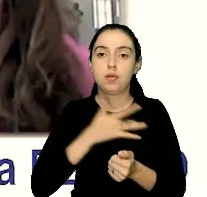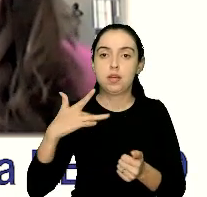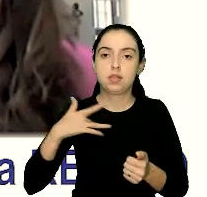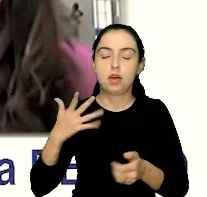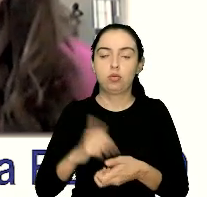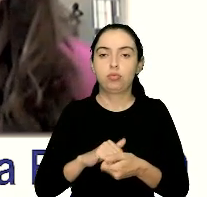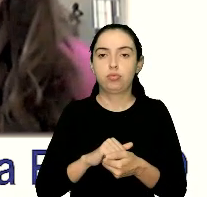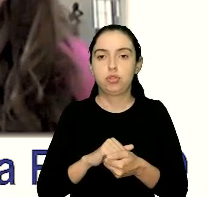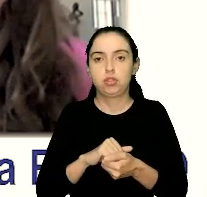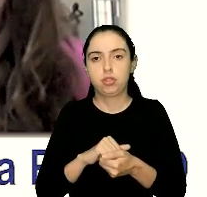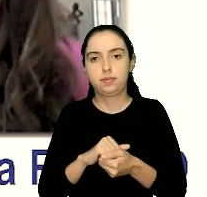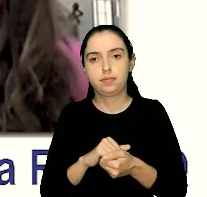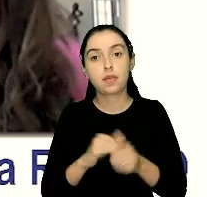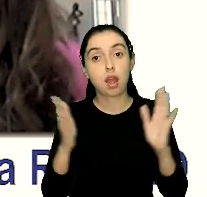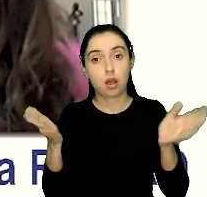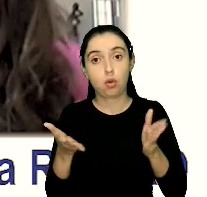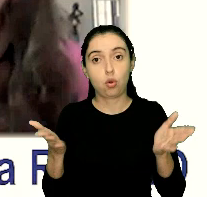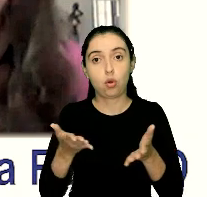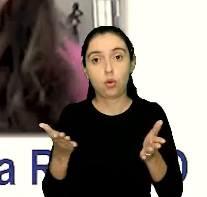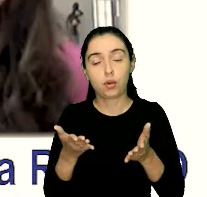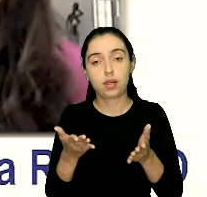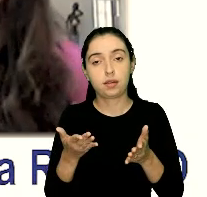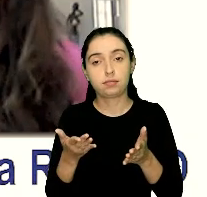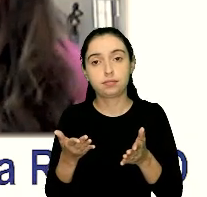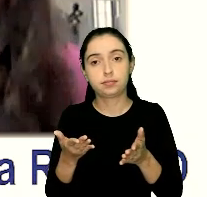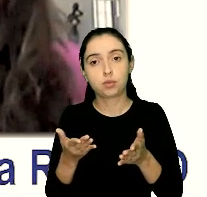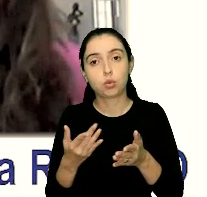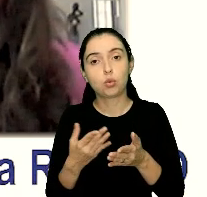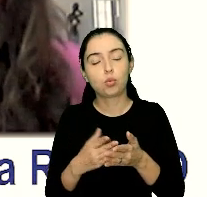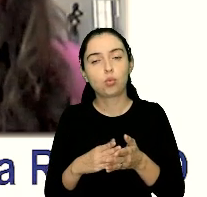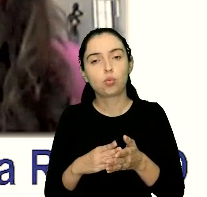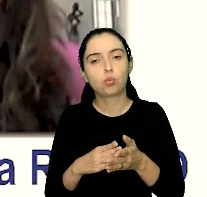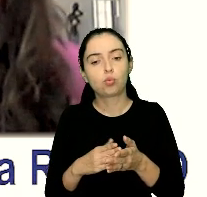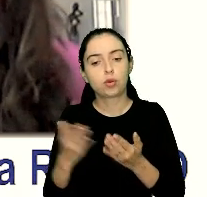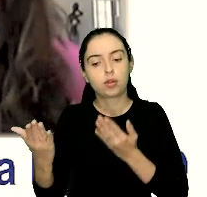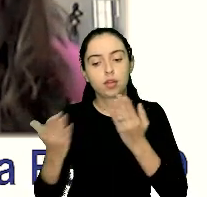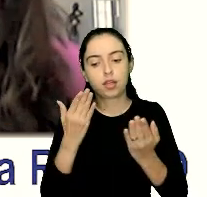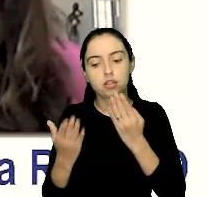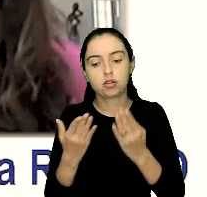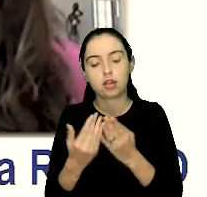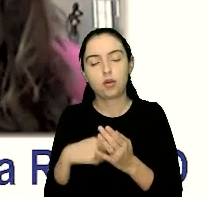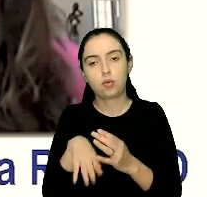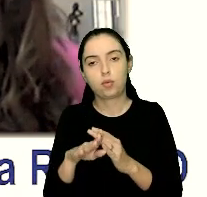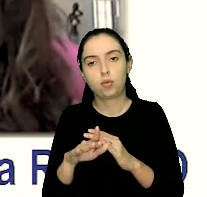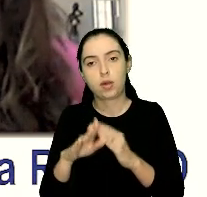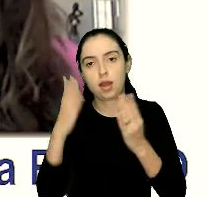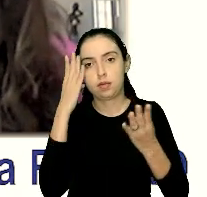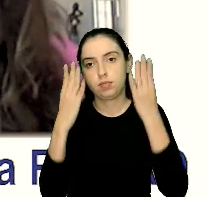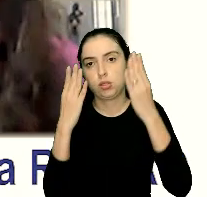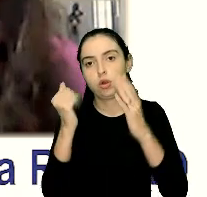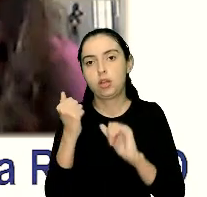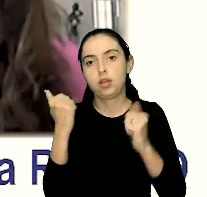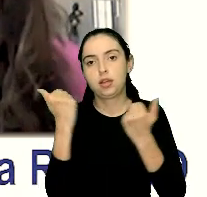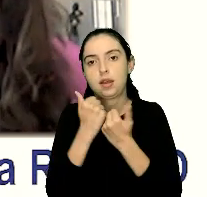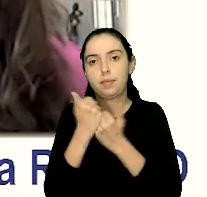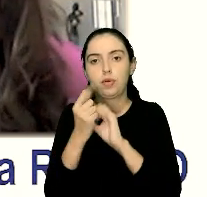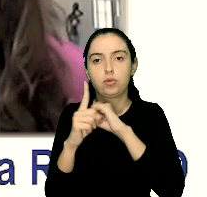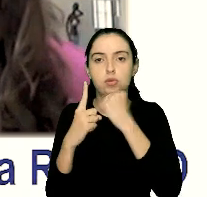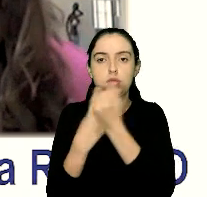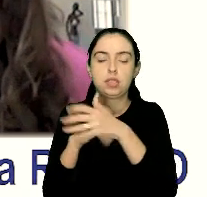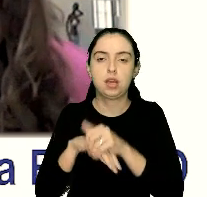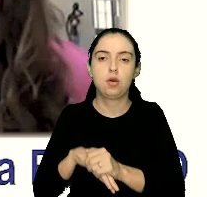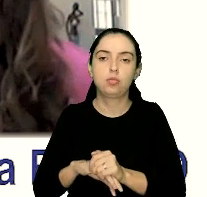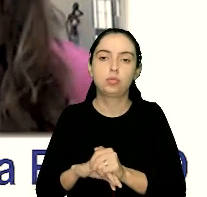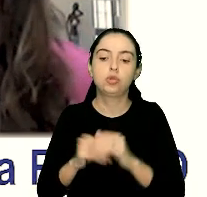Atualmente, além dos atendimentos realizados pelas profissionais, psicólogas e assistentes sociais lotadas nas áreas de saúde